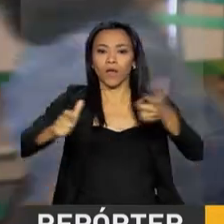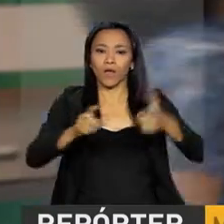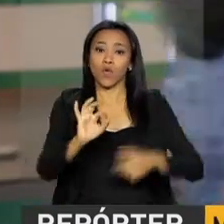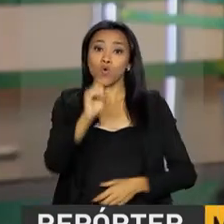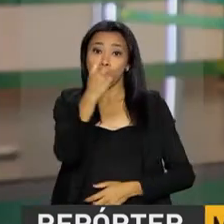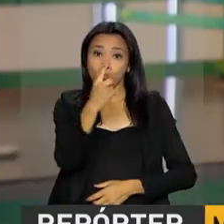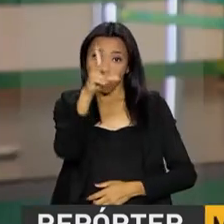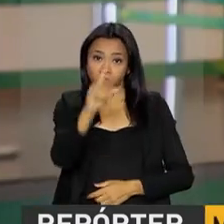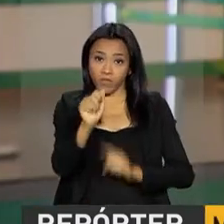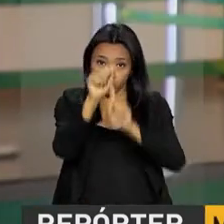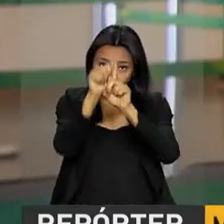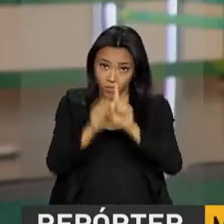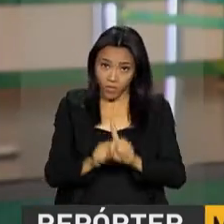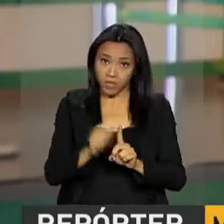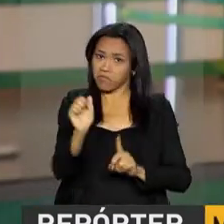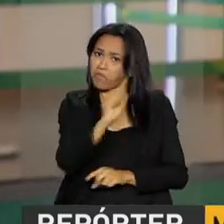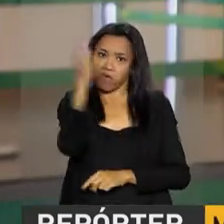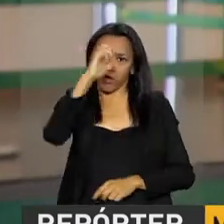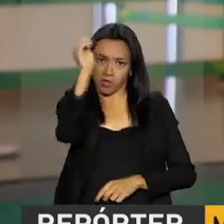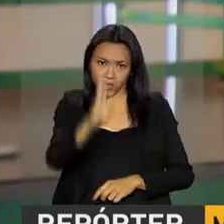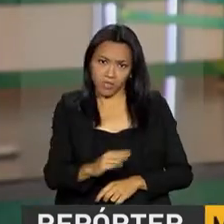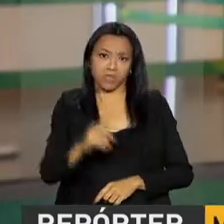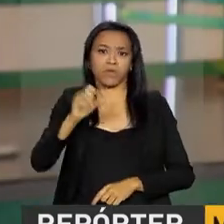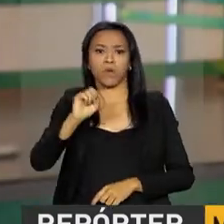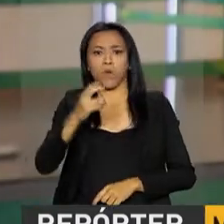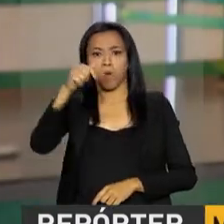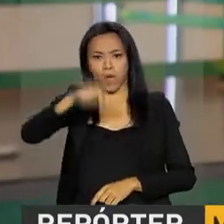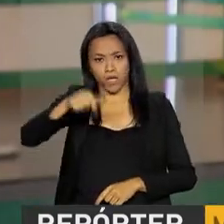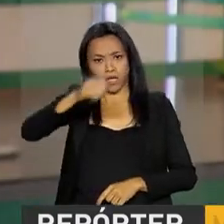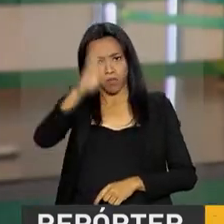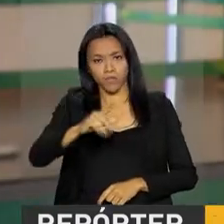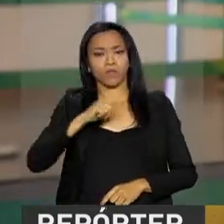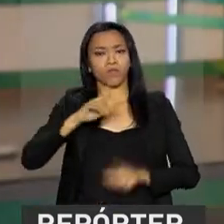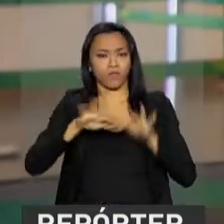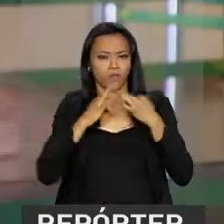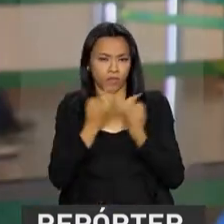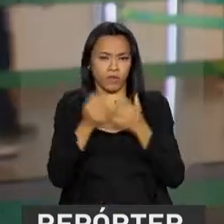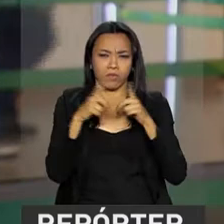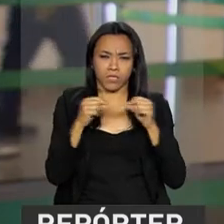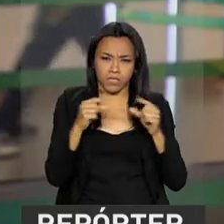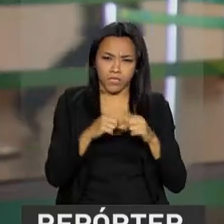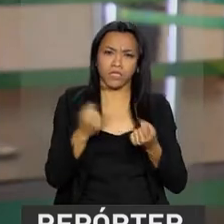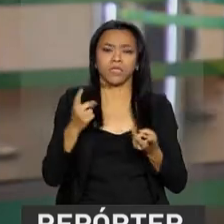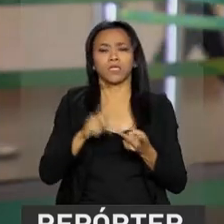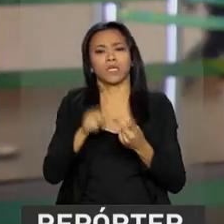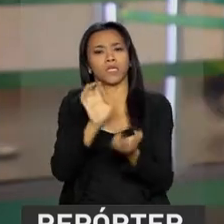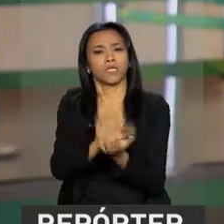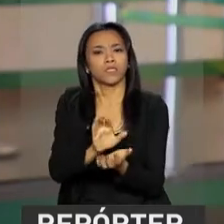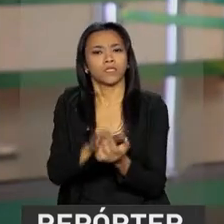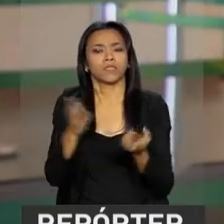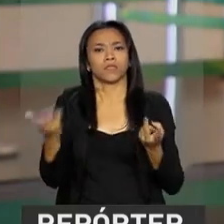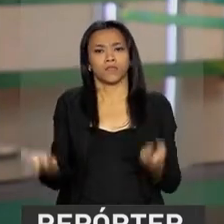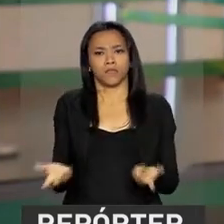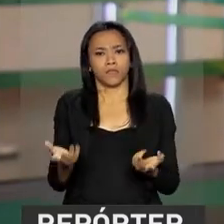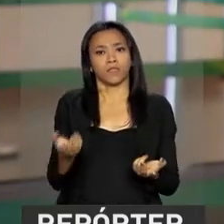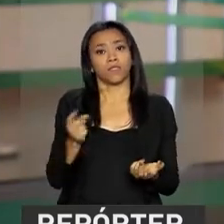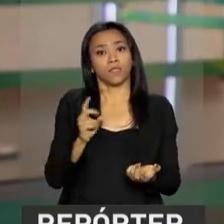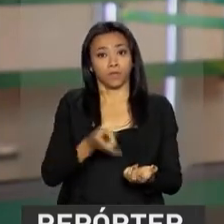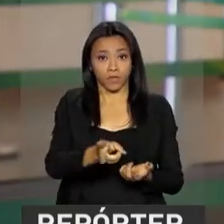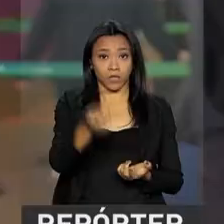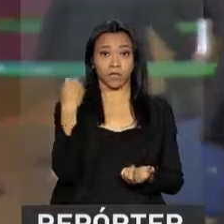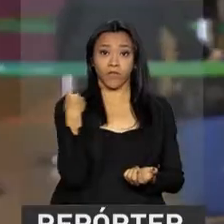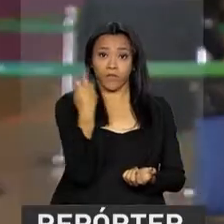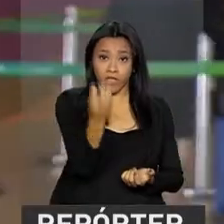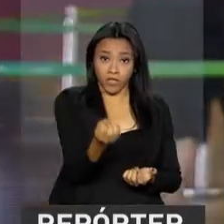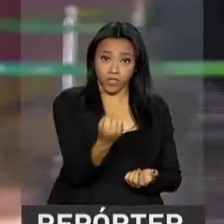por mês, se não for para fora do país, aqui mesmo. Eu tenho família em Brasília, no Recife, então estou sempre